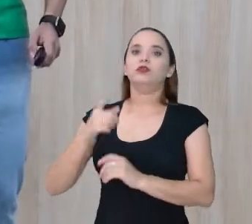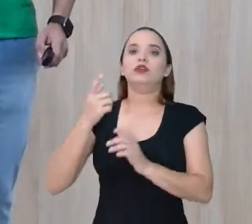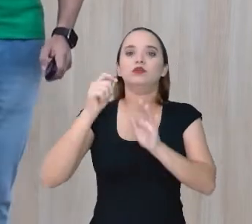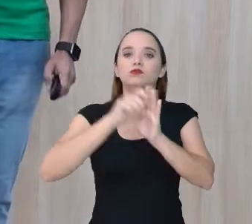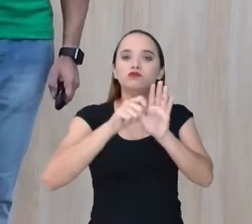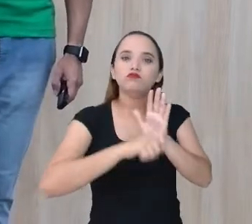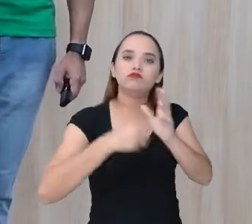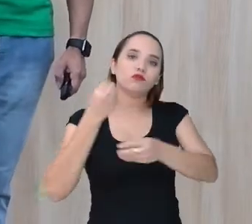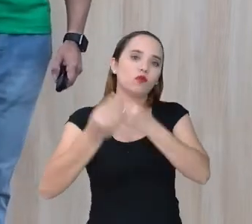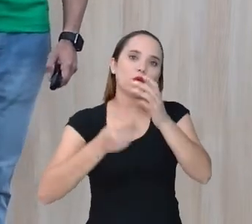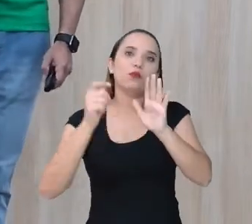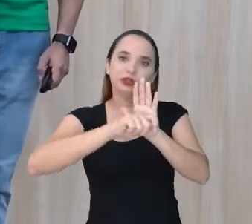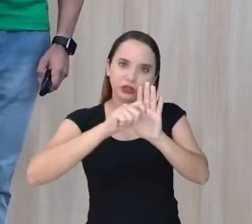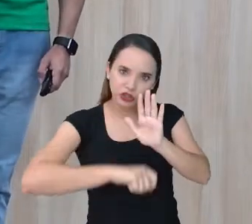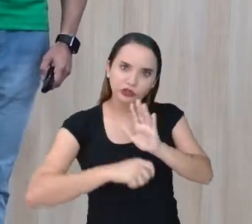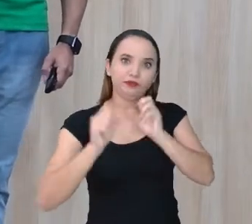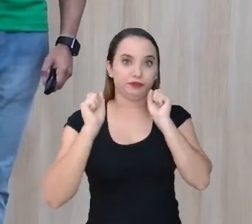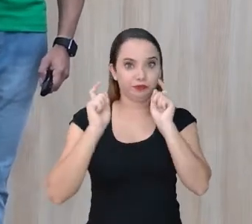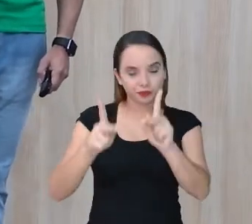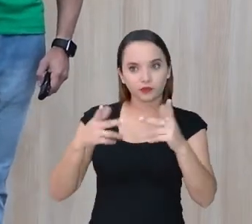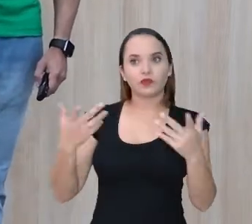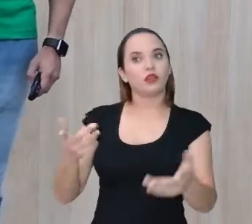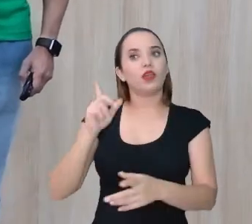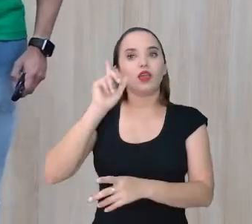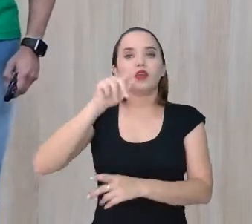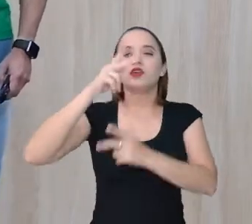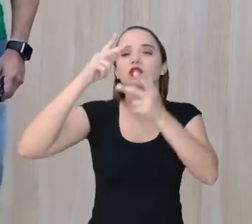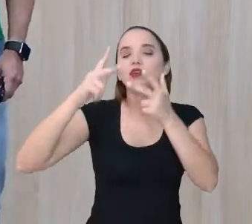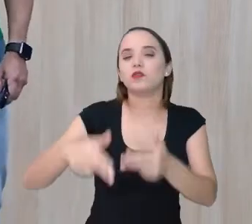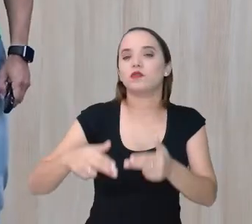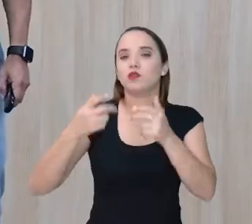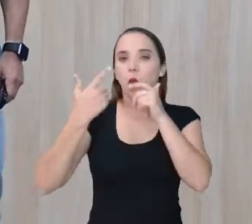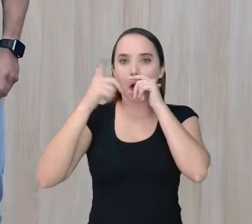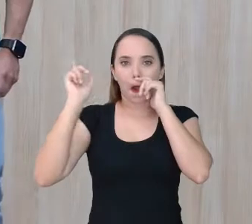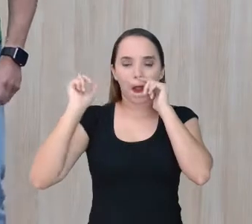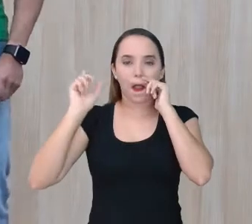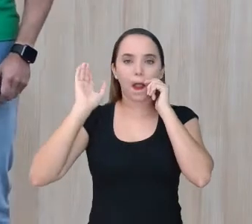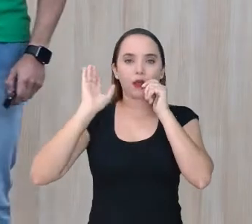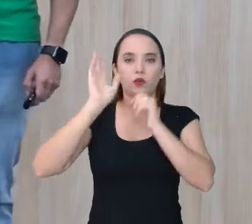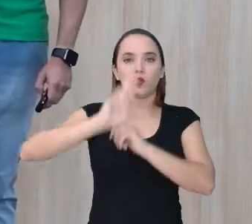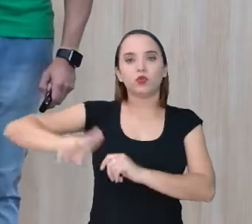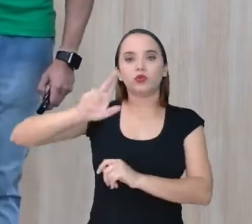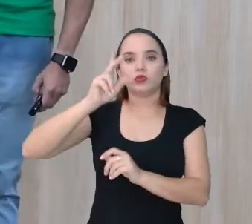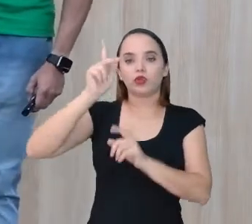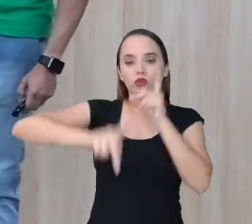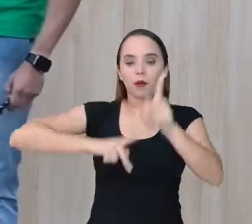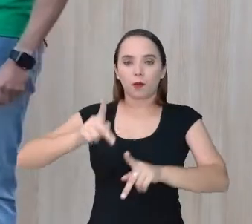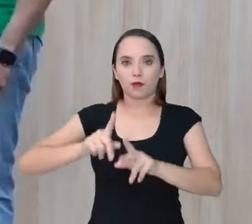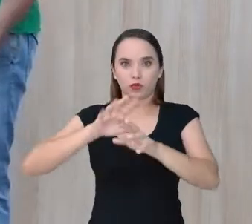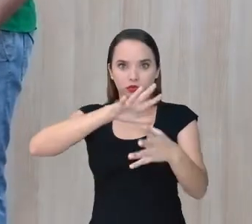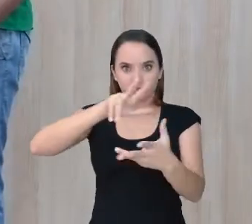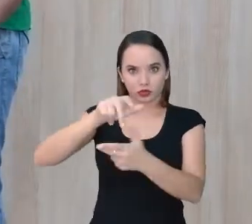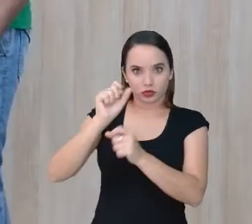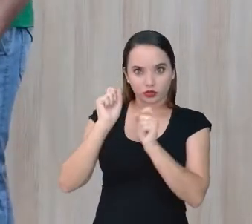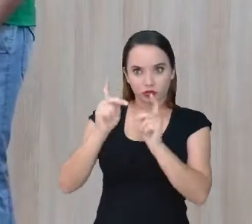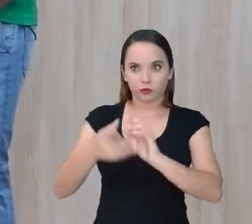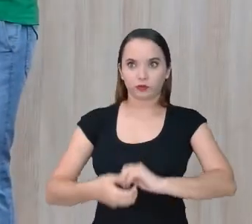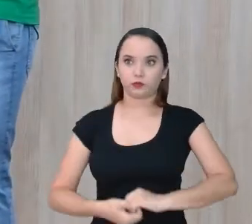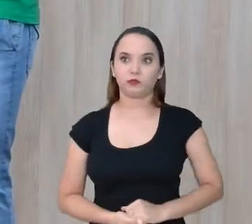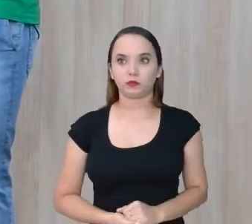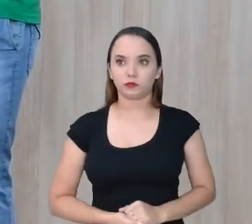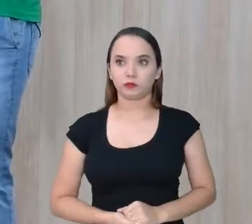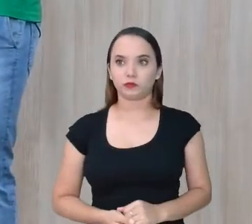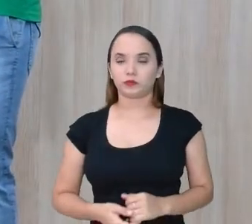extenso, mesma coisa que eu fiz em relação lá à população do planeta Terra, certo?